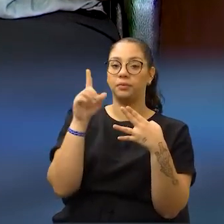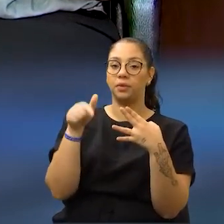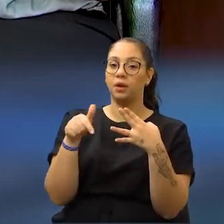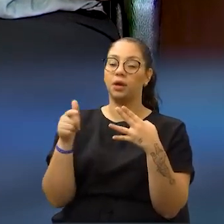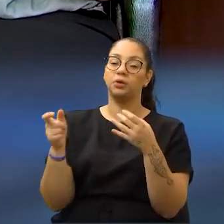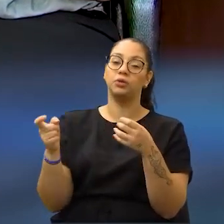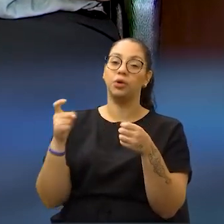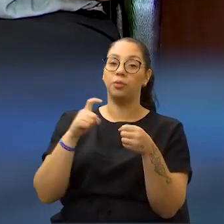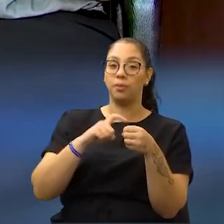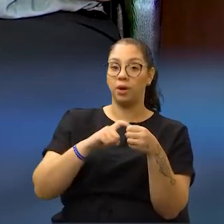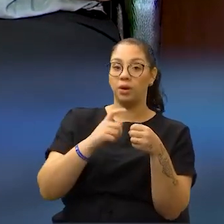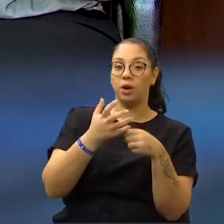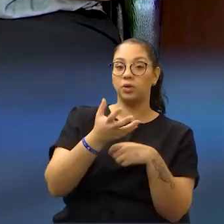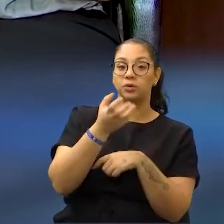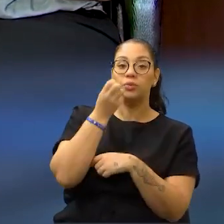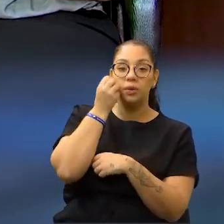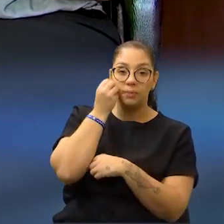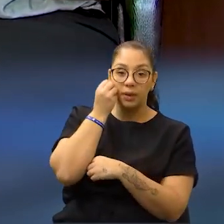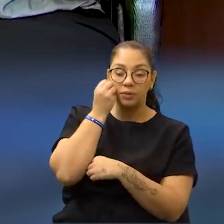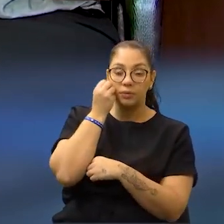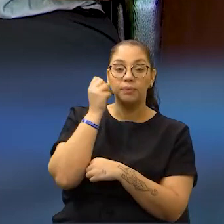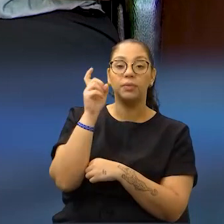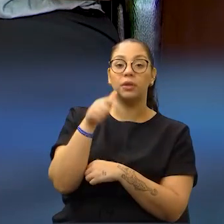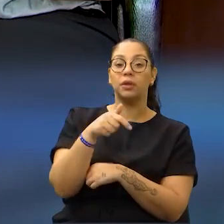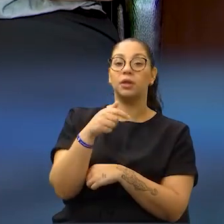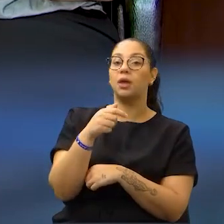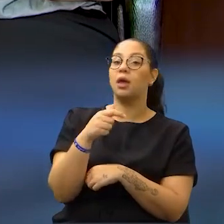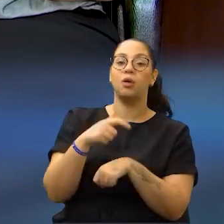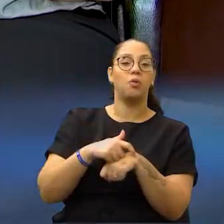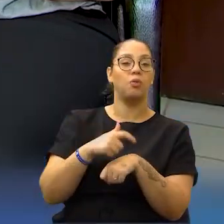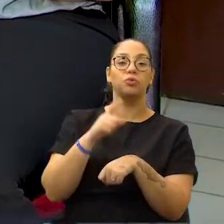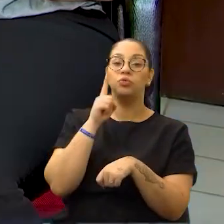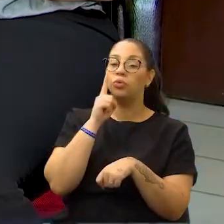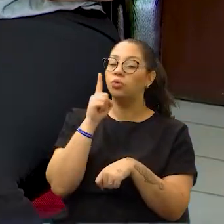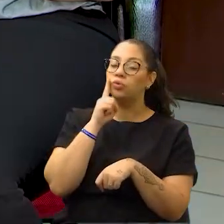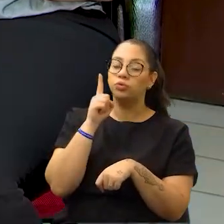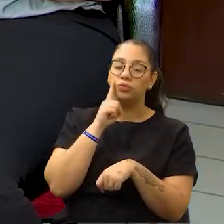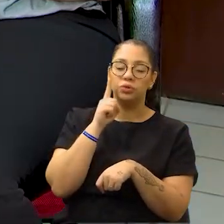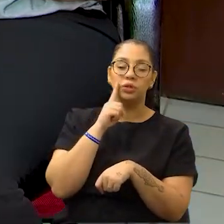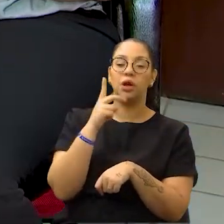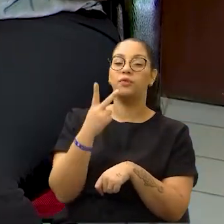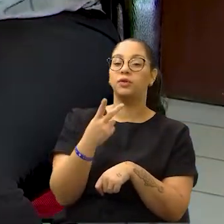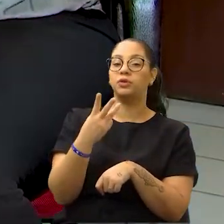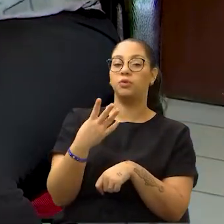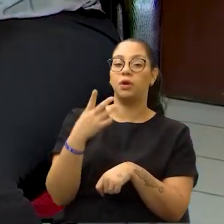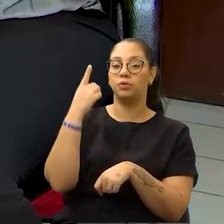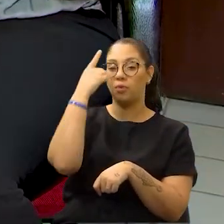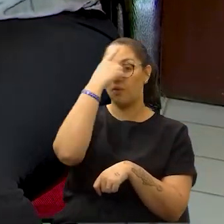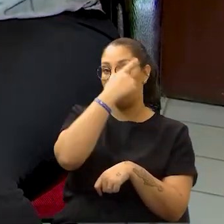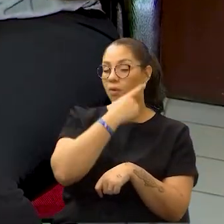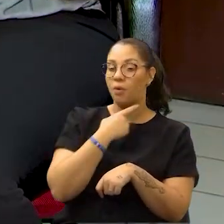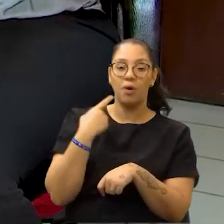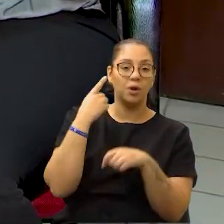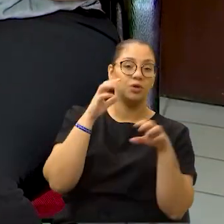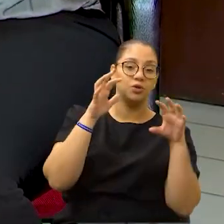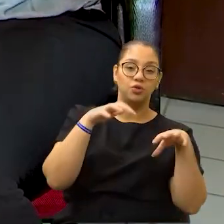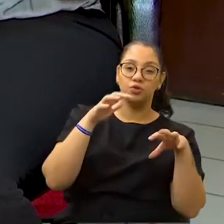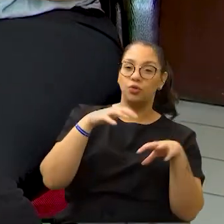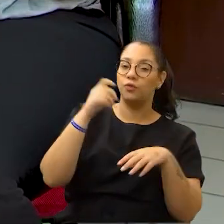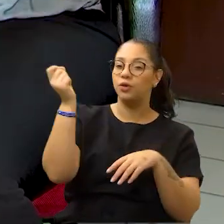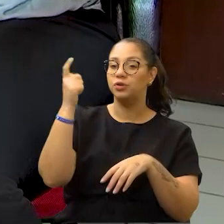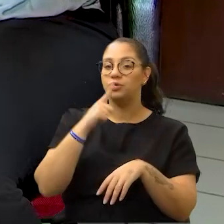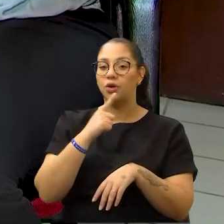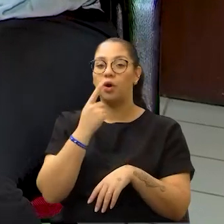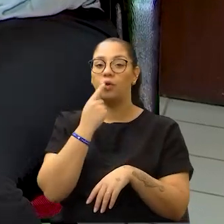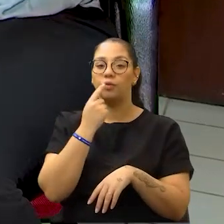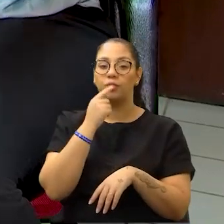de recuperação e do acolhimento, que são 24 horas, todos os dias, faça chuva ou faça sol, Natal,